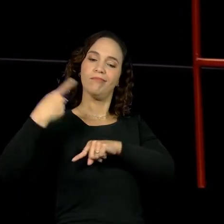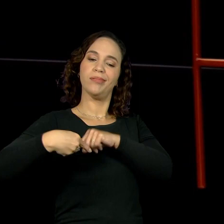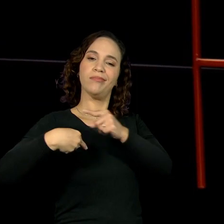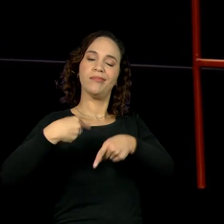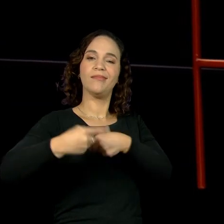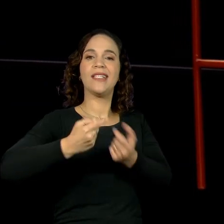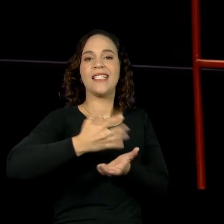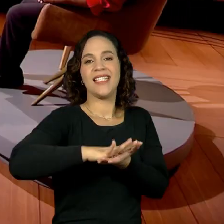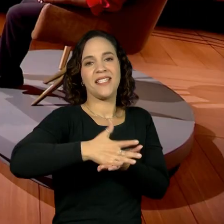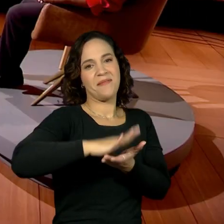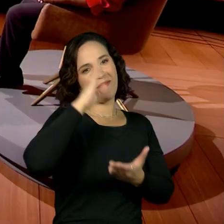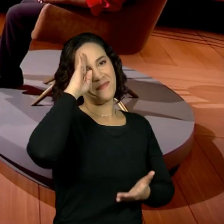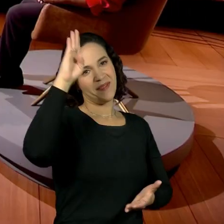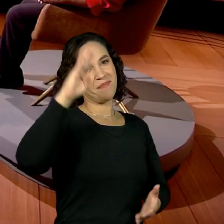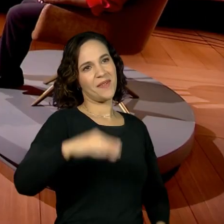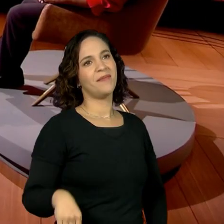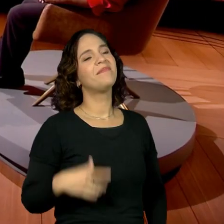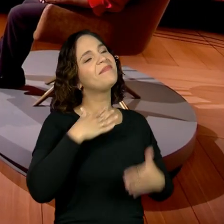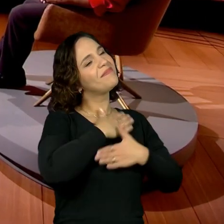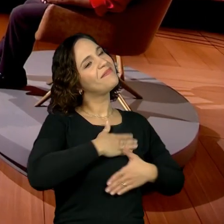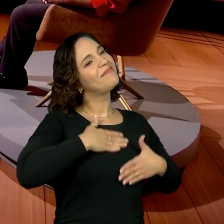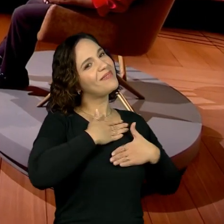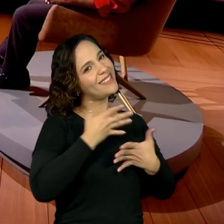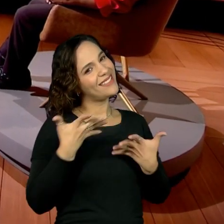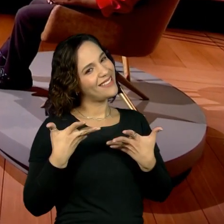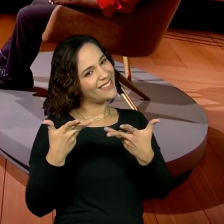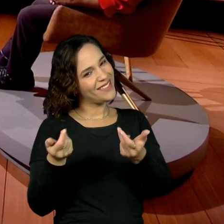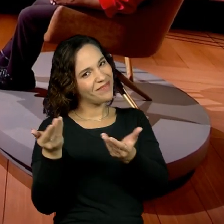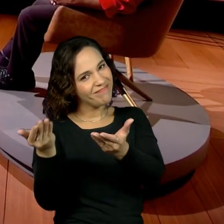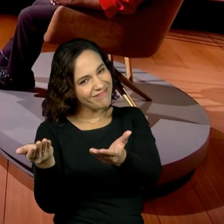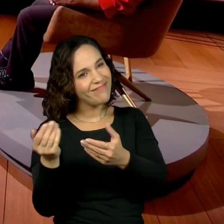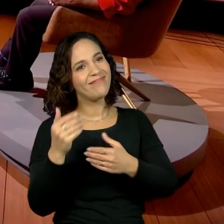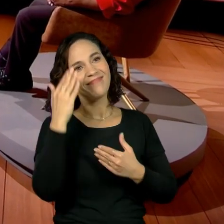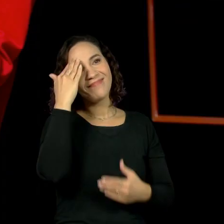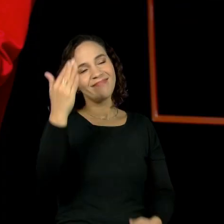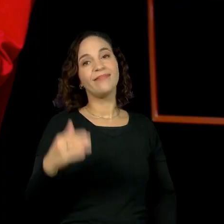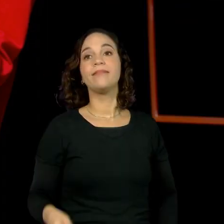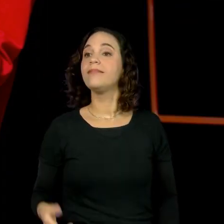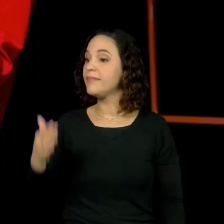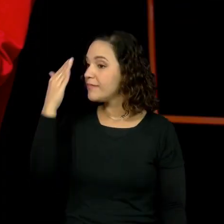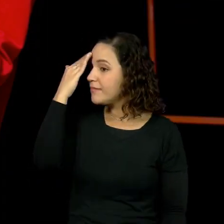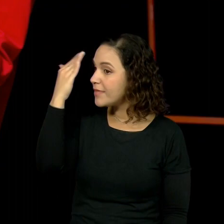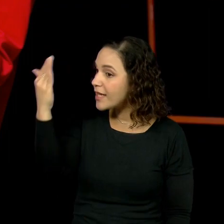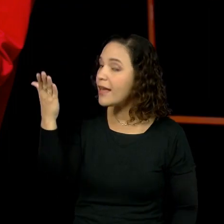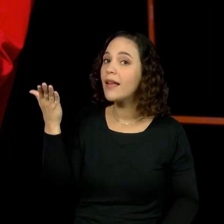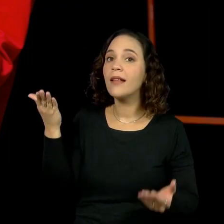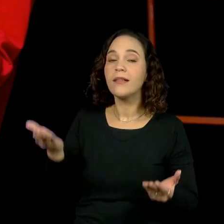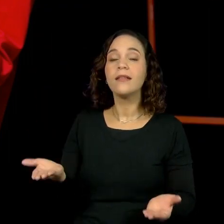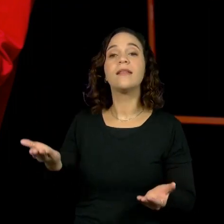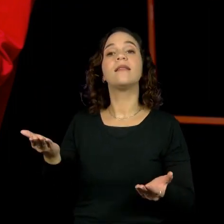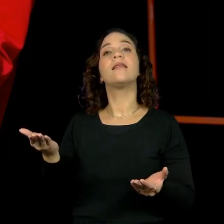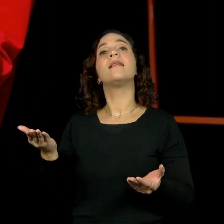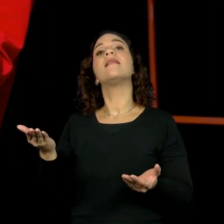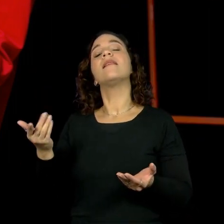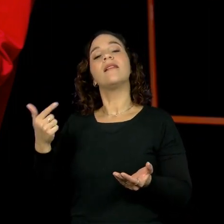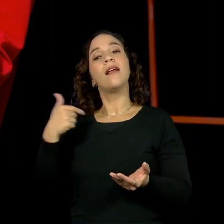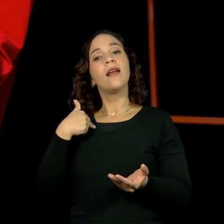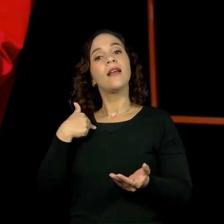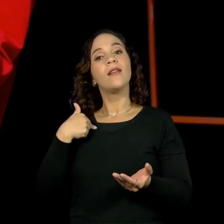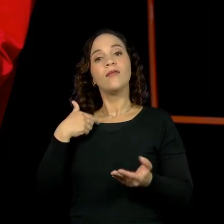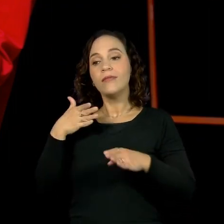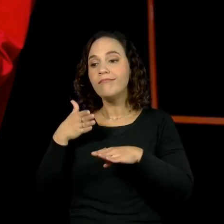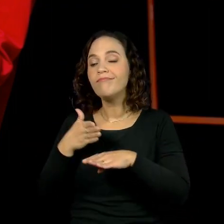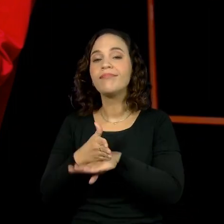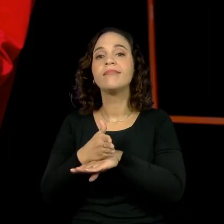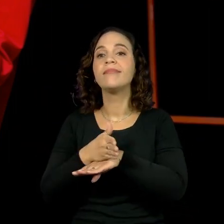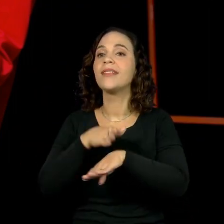samba, principalmente. Foi um prazer receber você no Persona. Muito obrigado, Moisés. Muito obrigado por poder passar e convocar